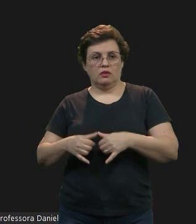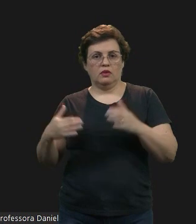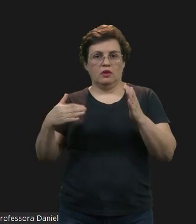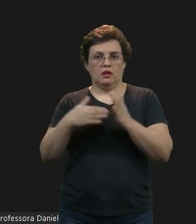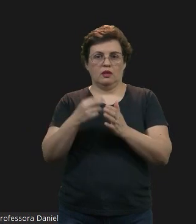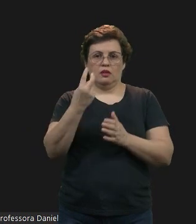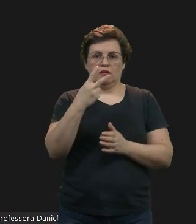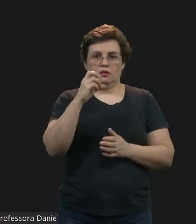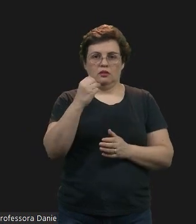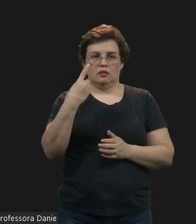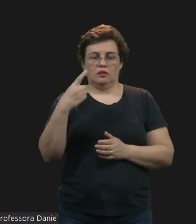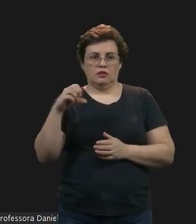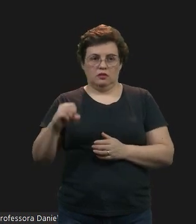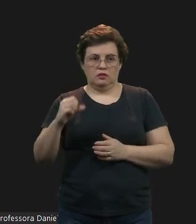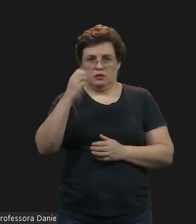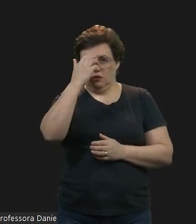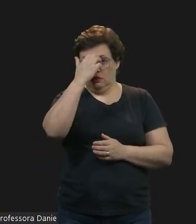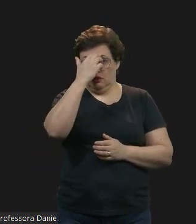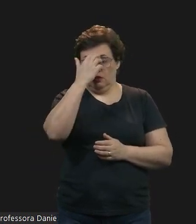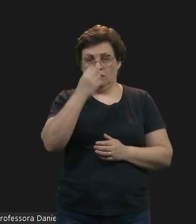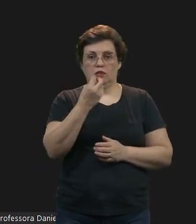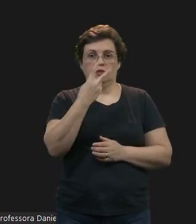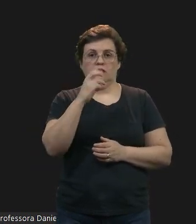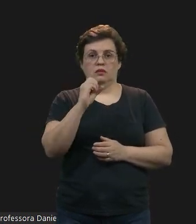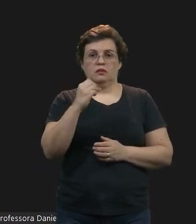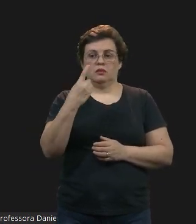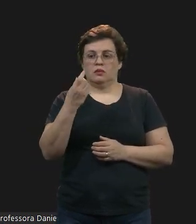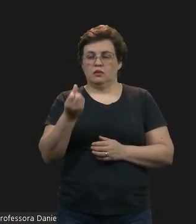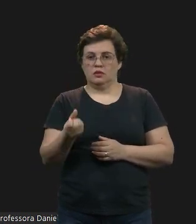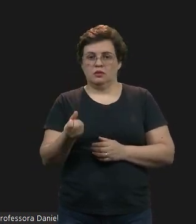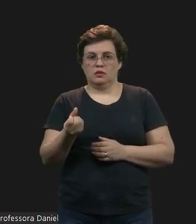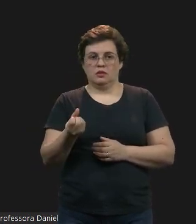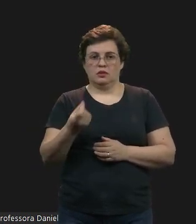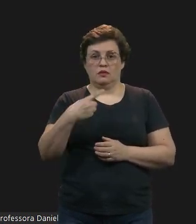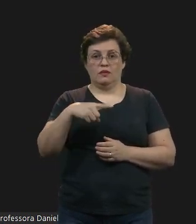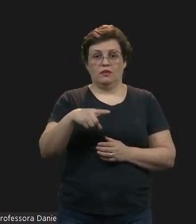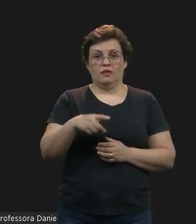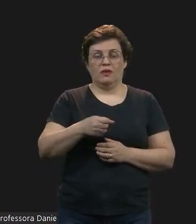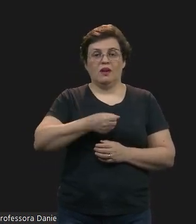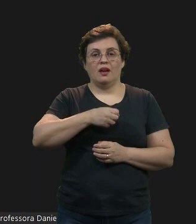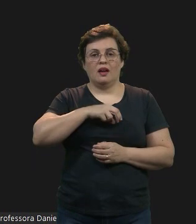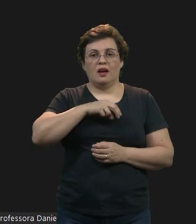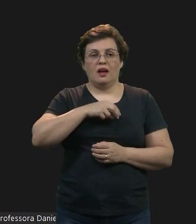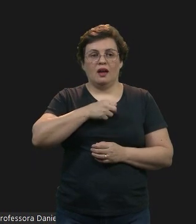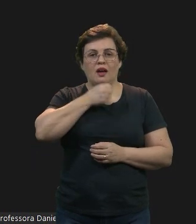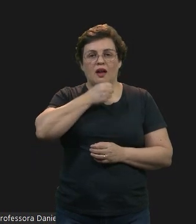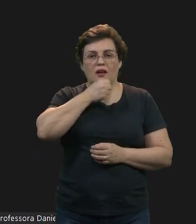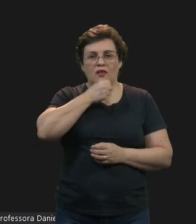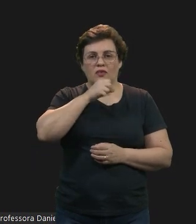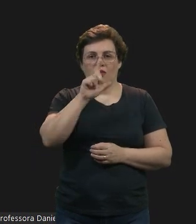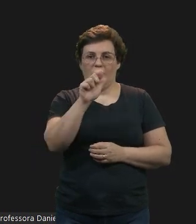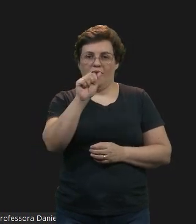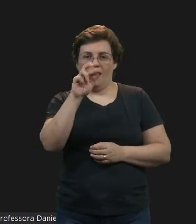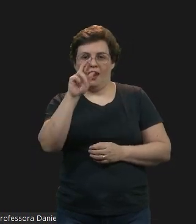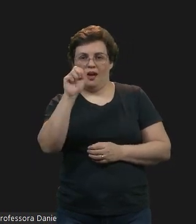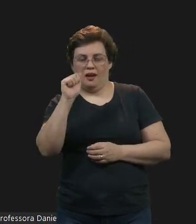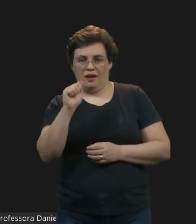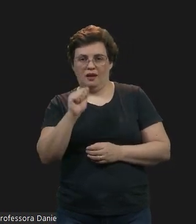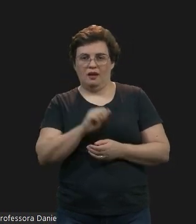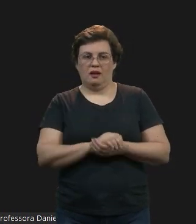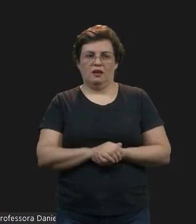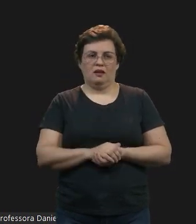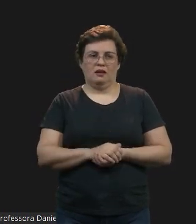até 2019. Em 2016, foi avô da pequena e notável Lara.